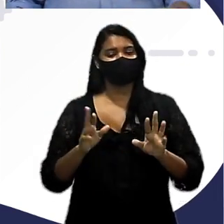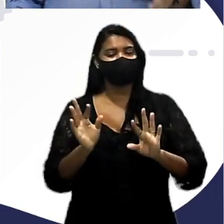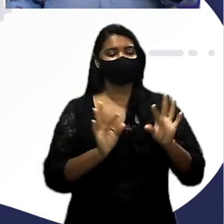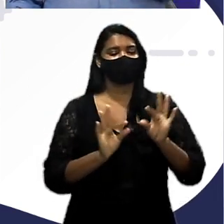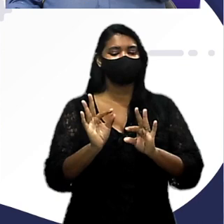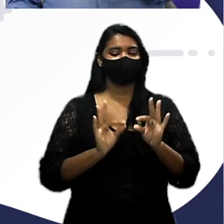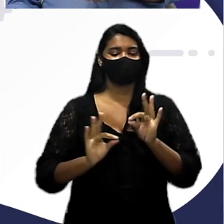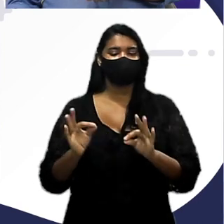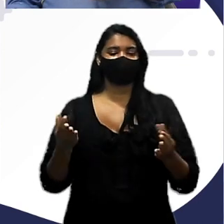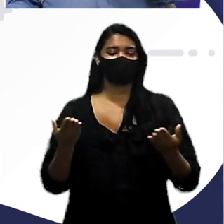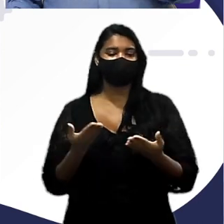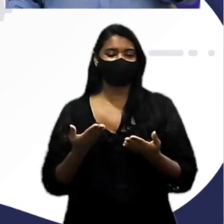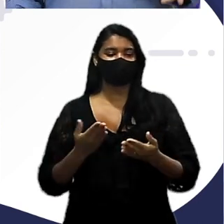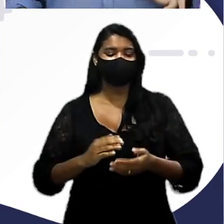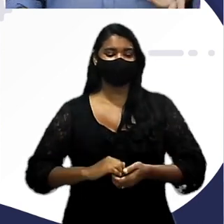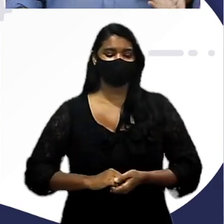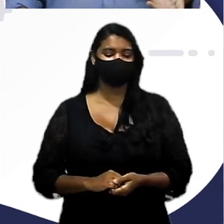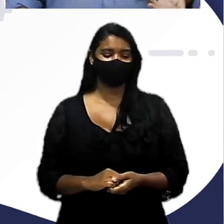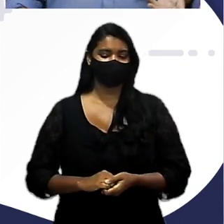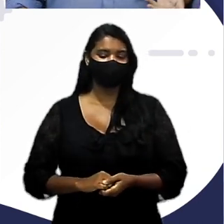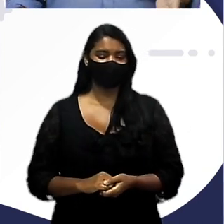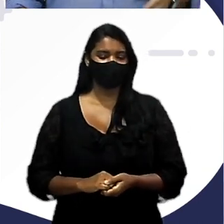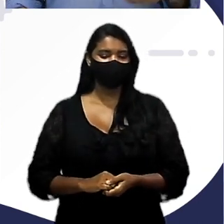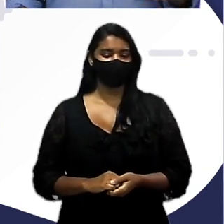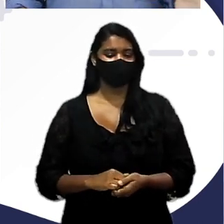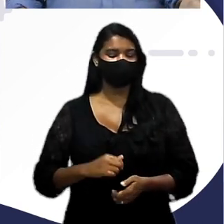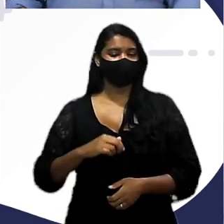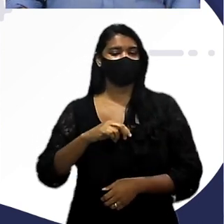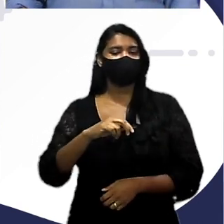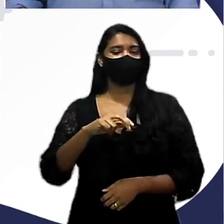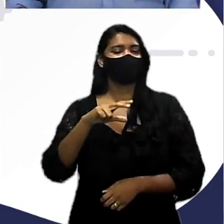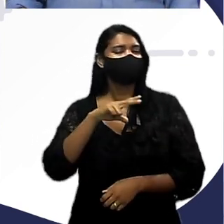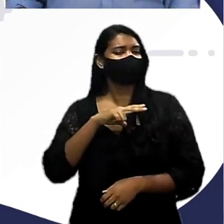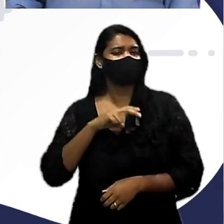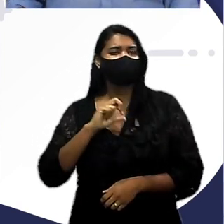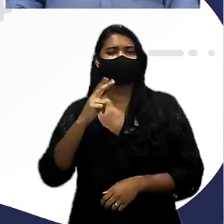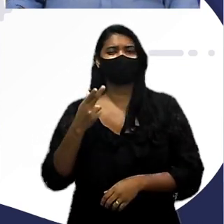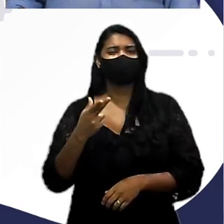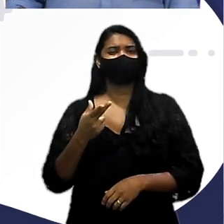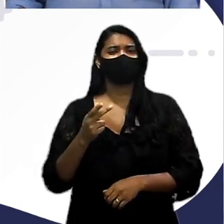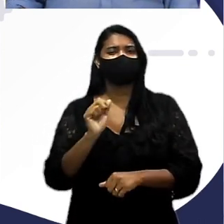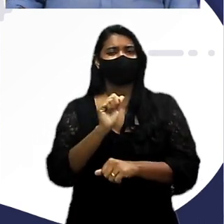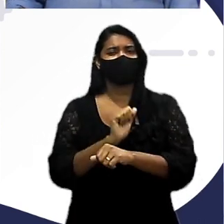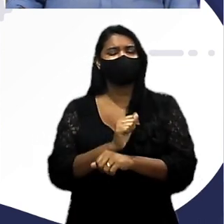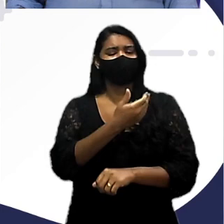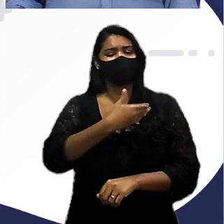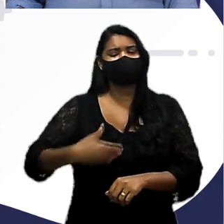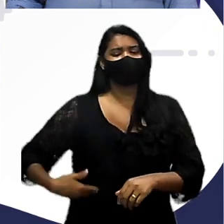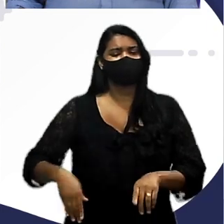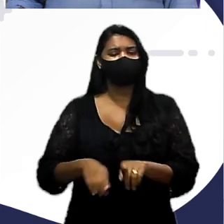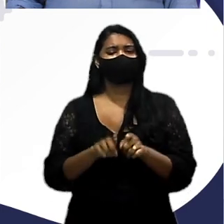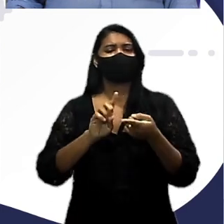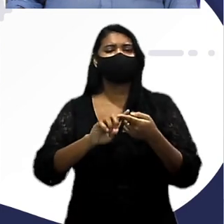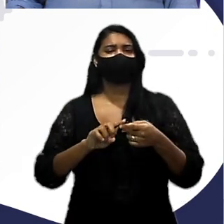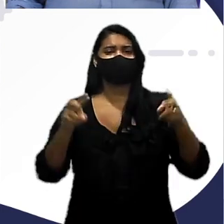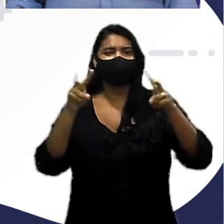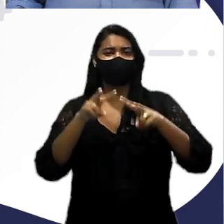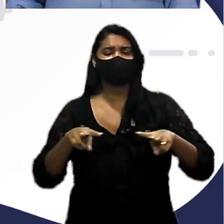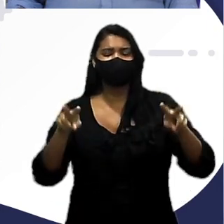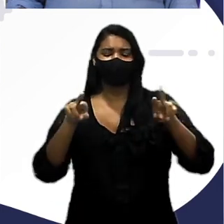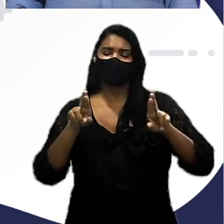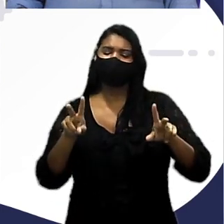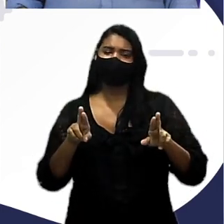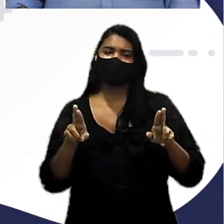organizações, seja ela pública, seja ela privada, estão requerendo uma visão diferenciada desse